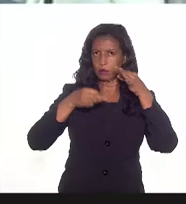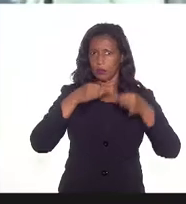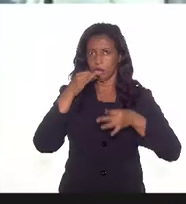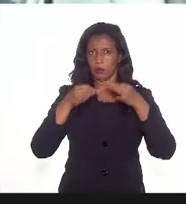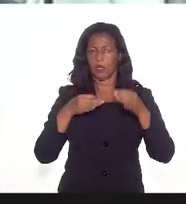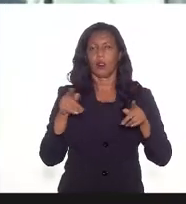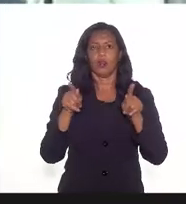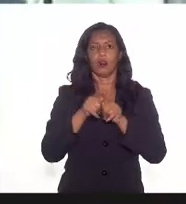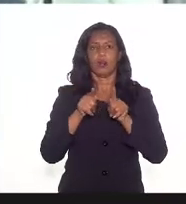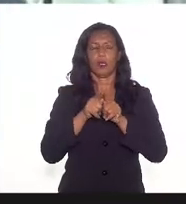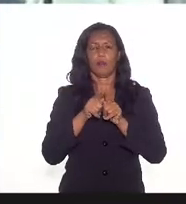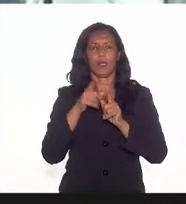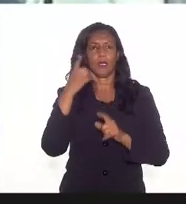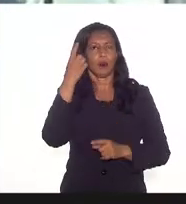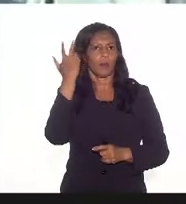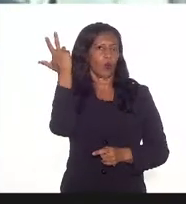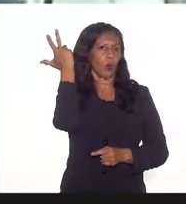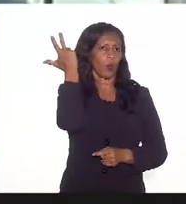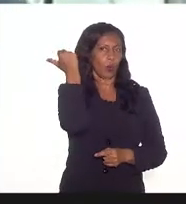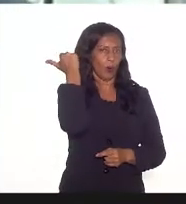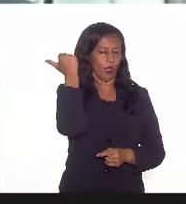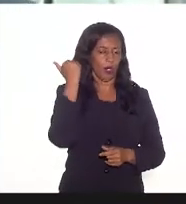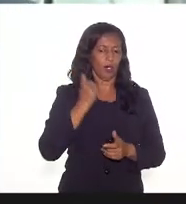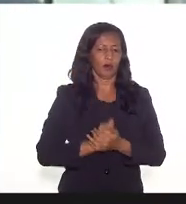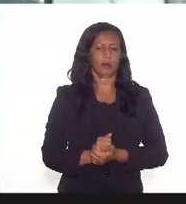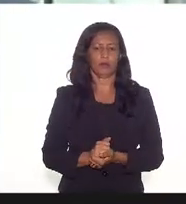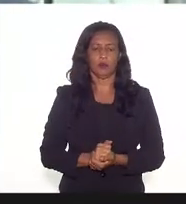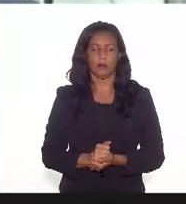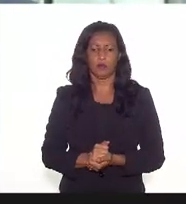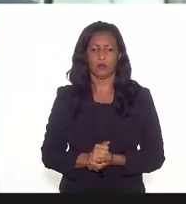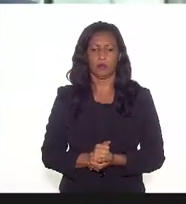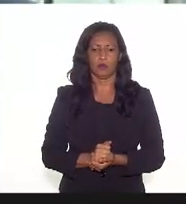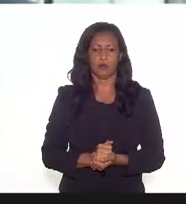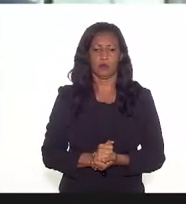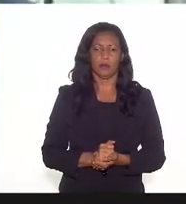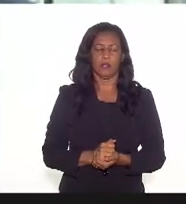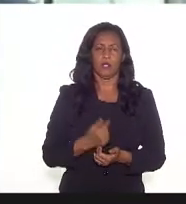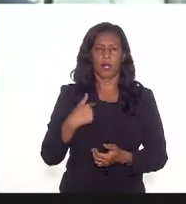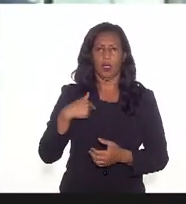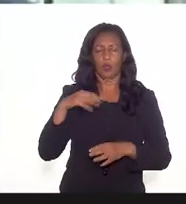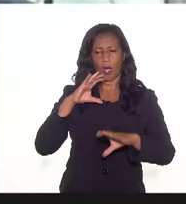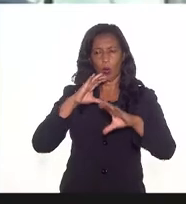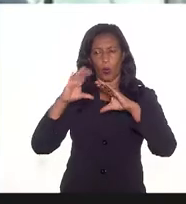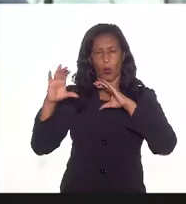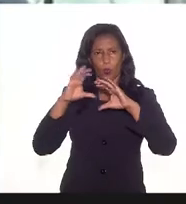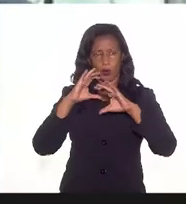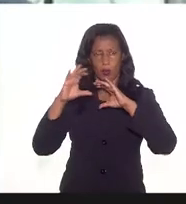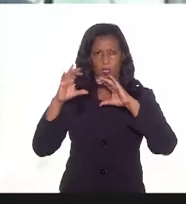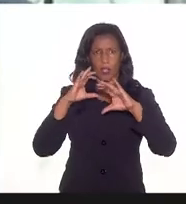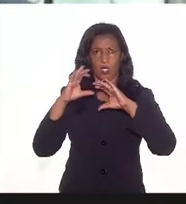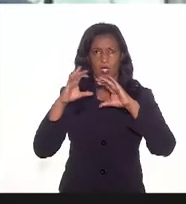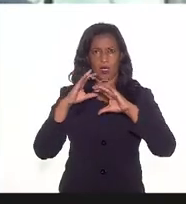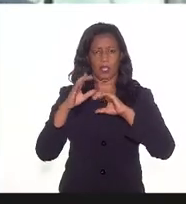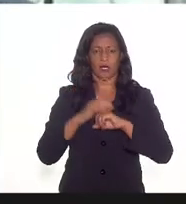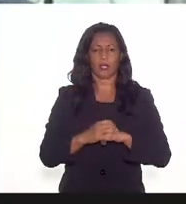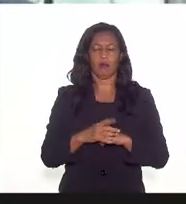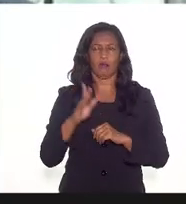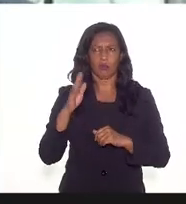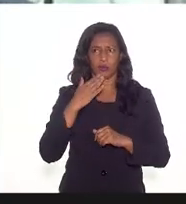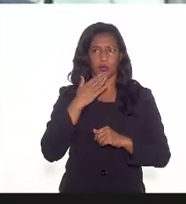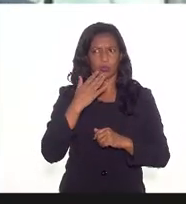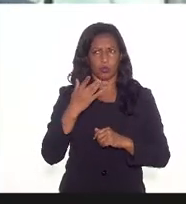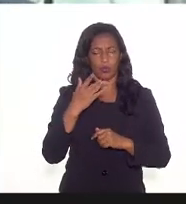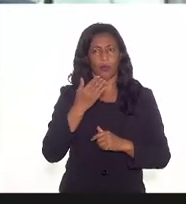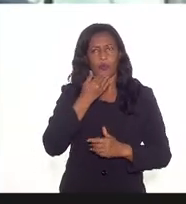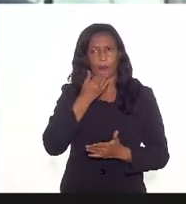deputado Eliomar Coelho. Eu acabei de. Minha assessoria de comunicação chamei aqui, ela está sendo determinada ela